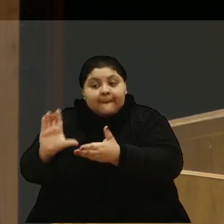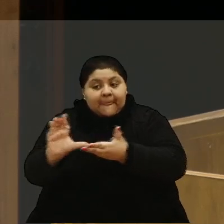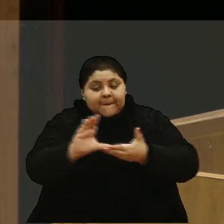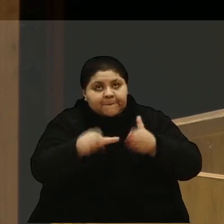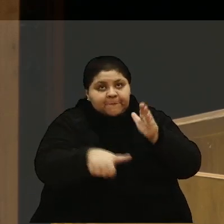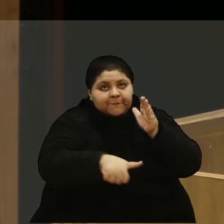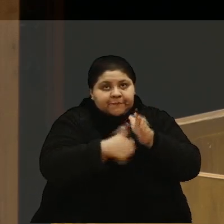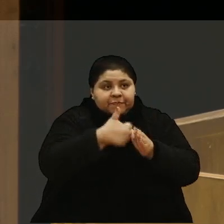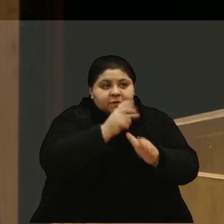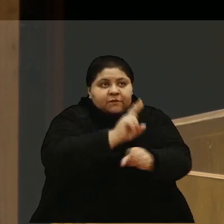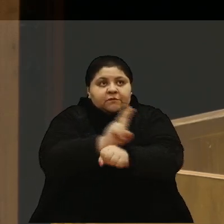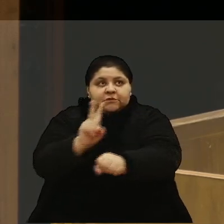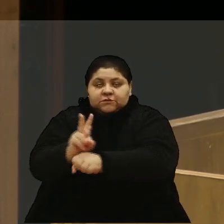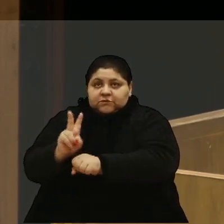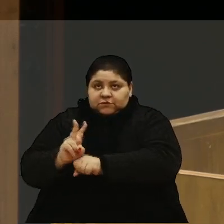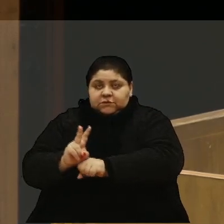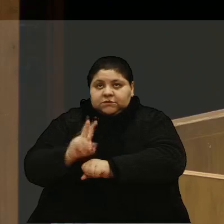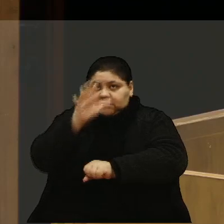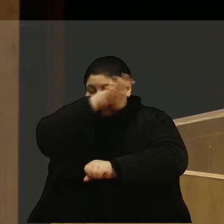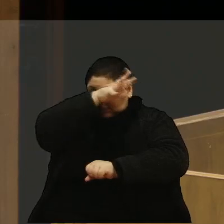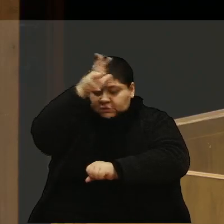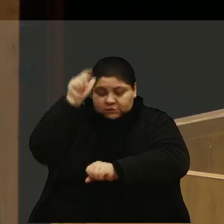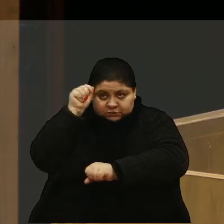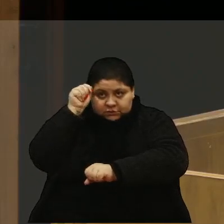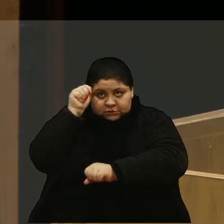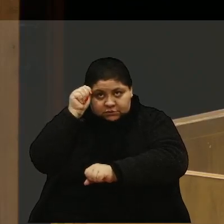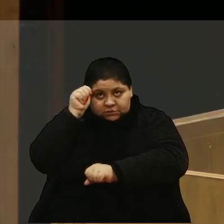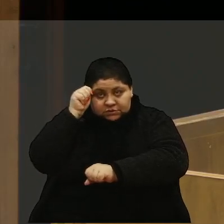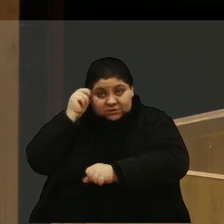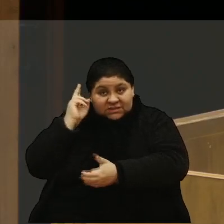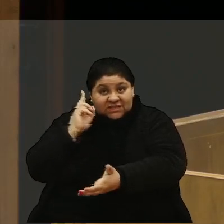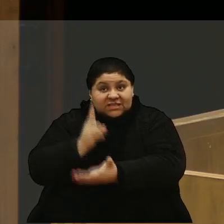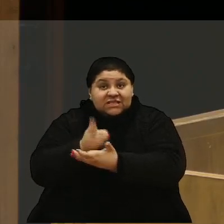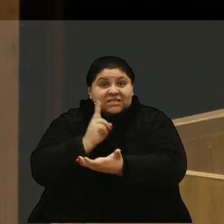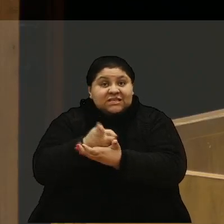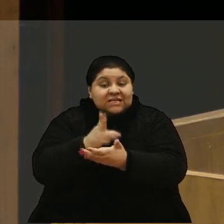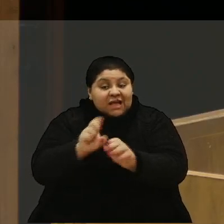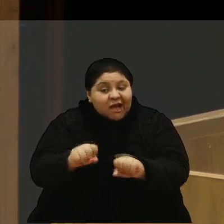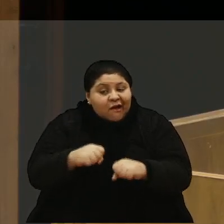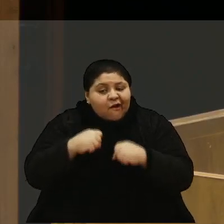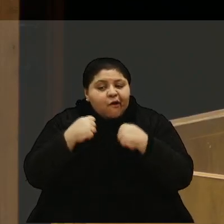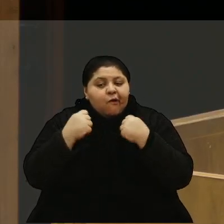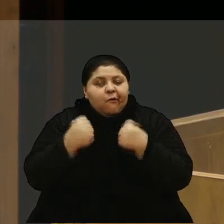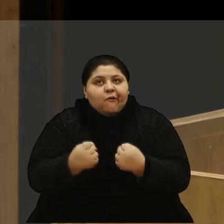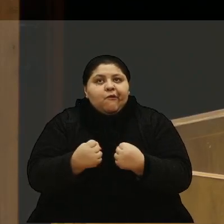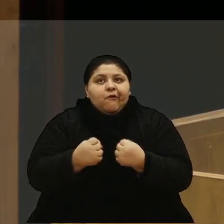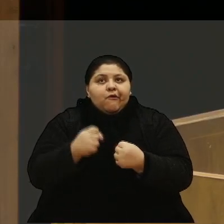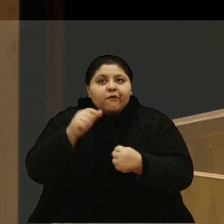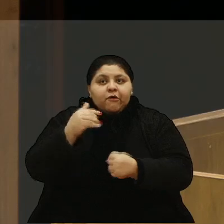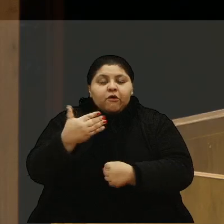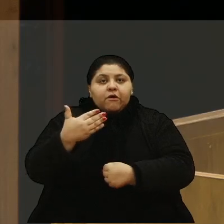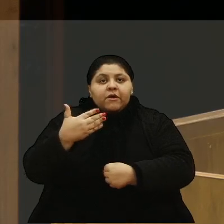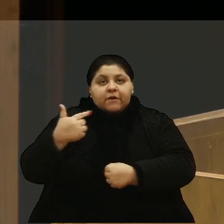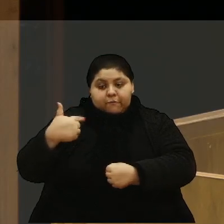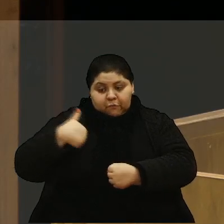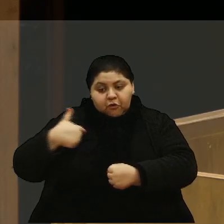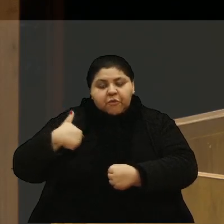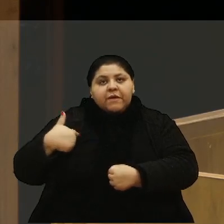melhorias para os guardas e para a Guarda Municipal sempre será defendido e buscado por este vereador que vos